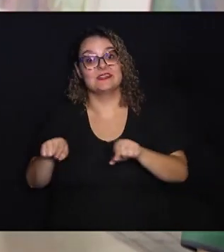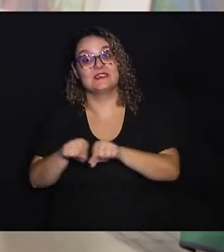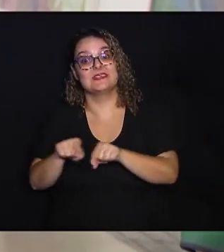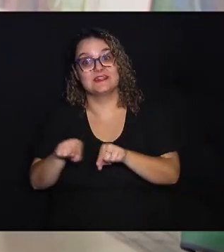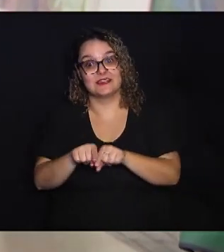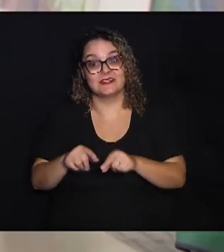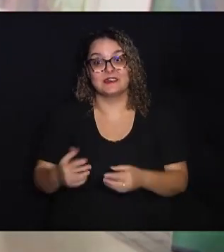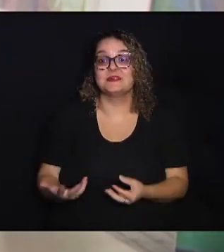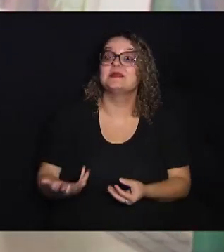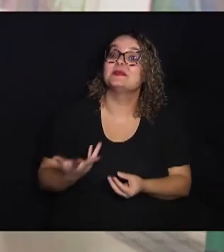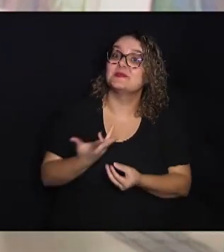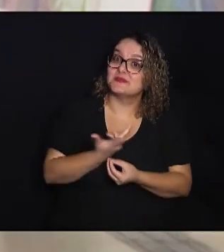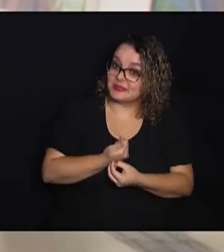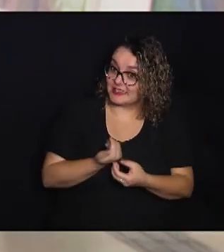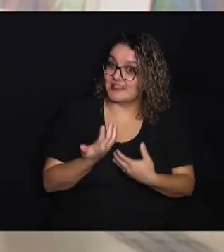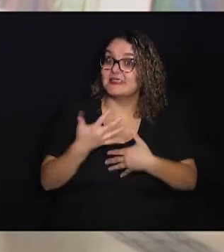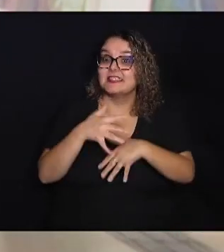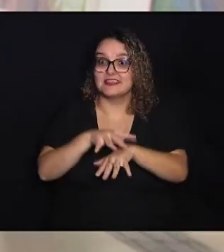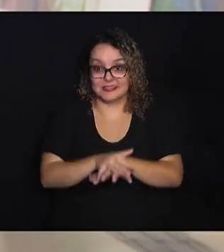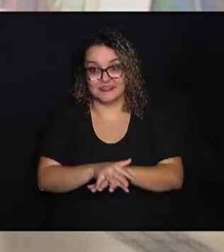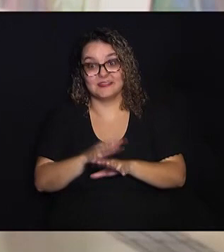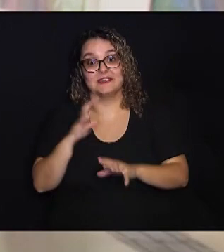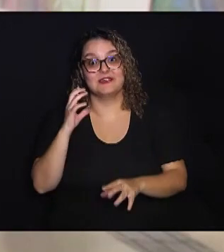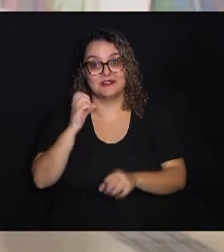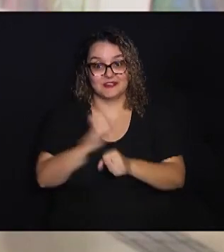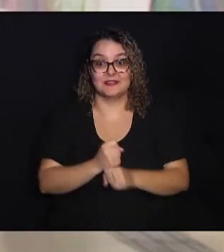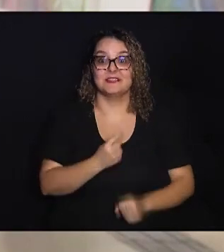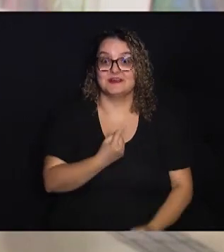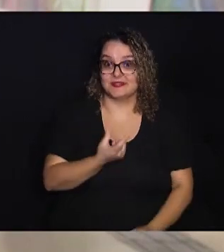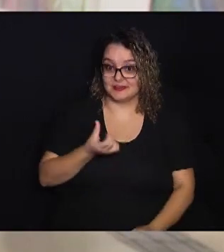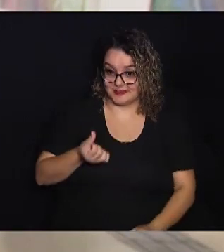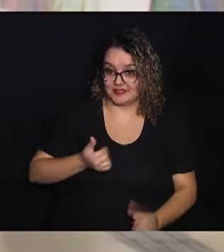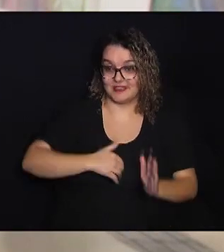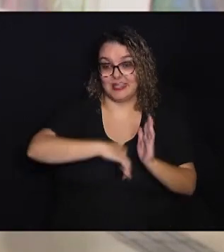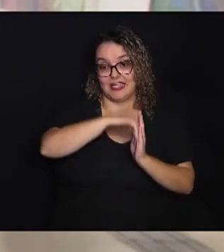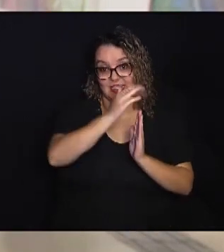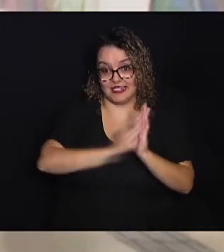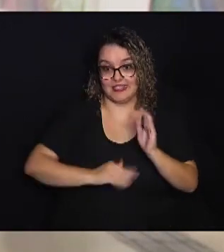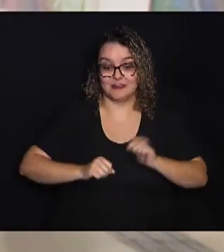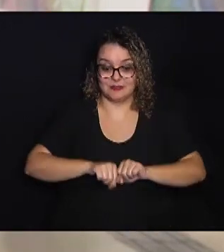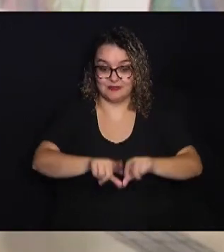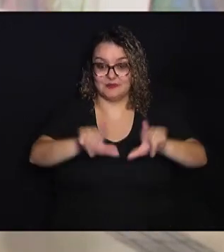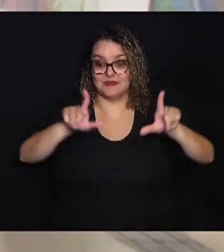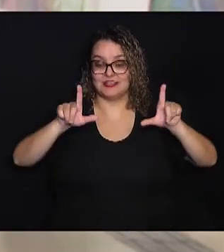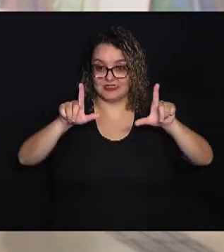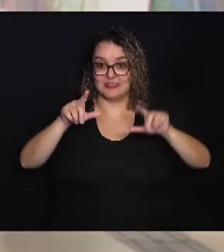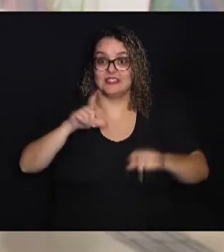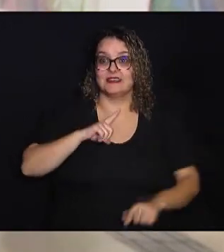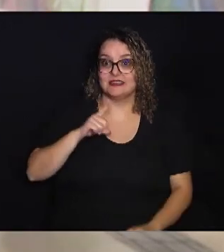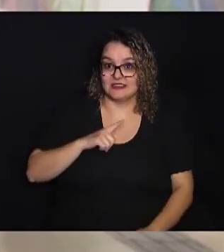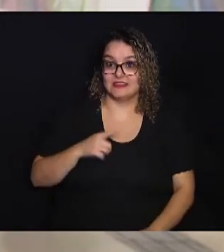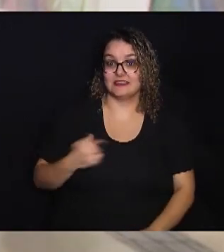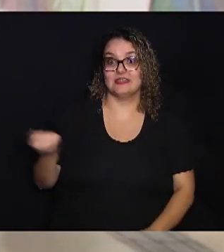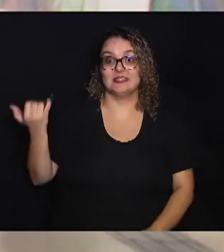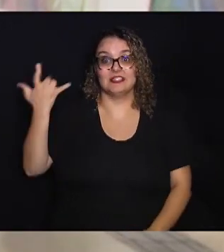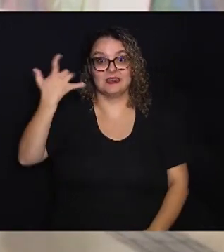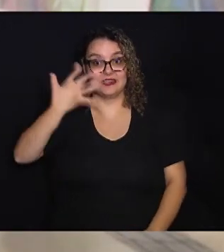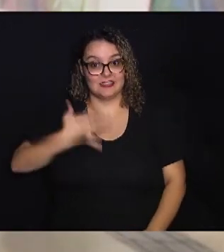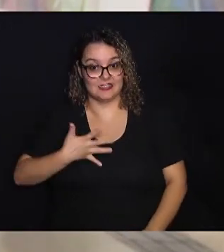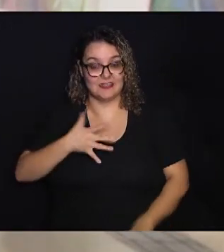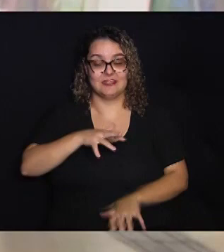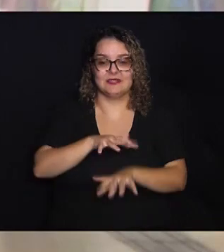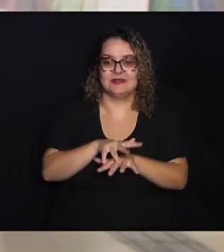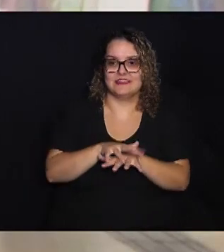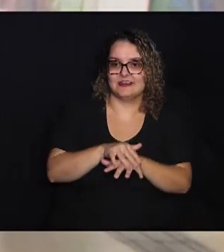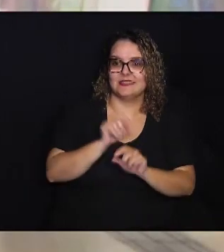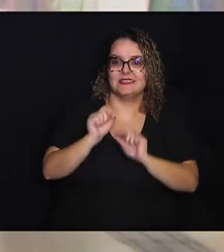obras inclusivas. Ao todo, são 16 pinturas em tela que têm a descrição em braille, e